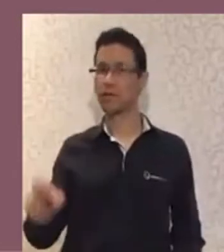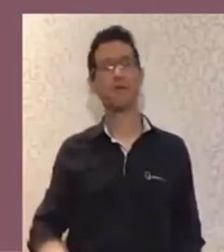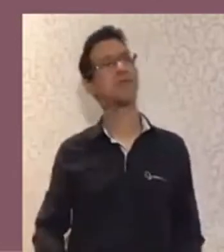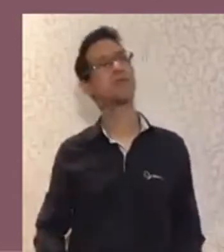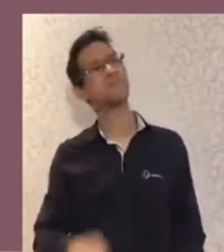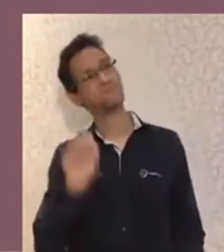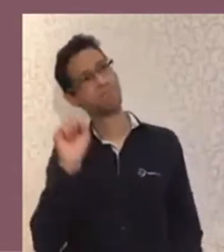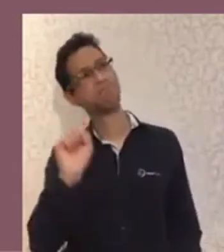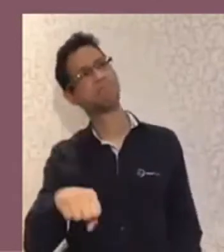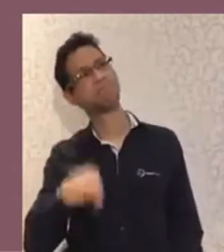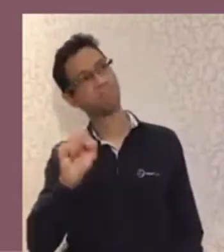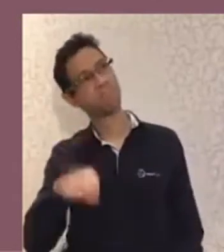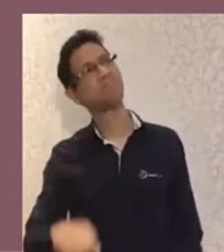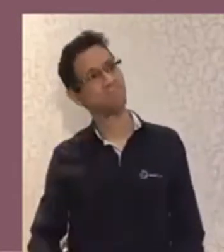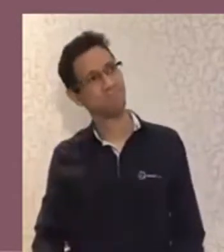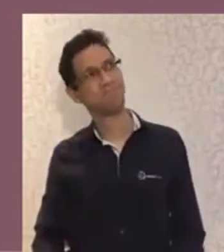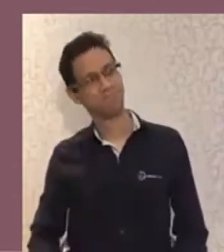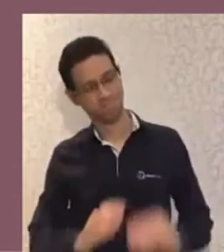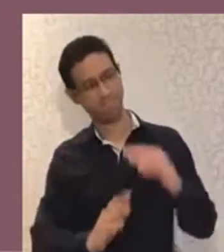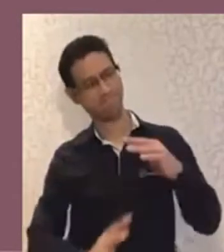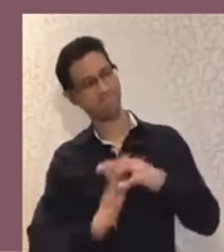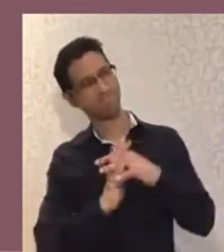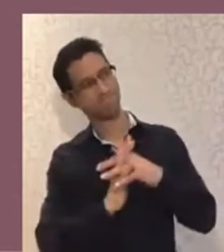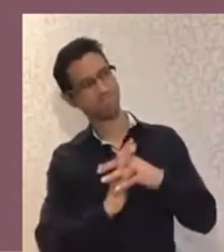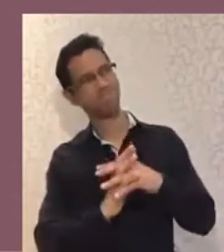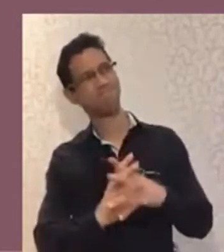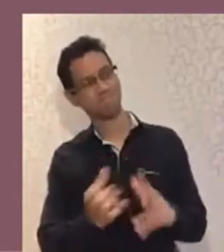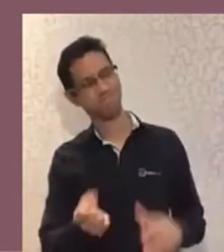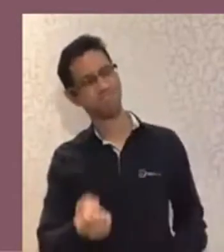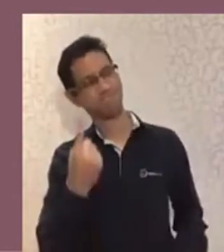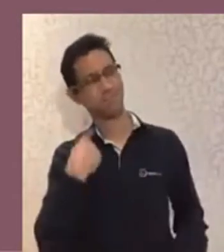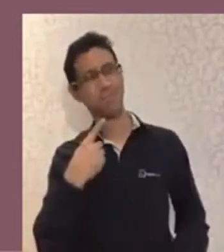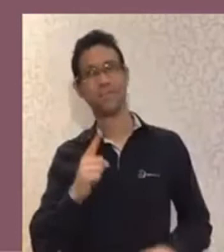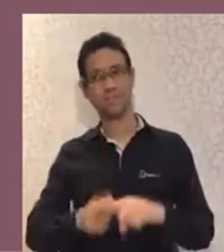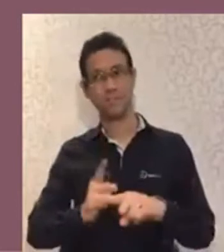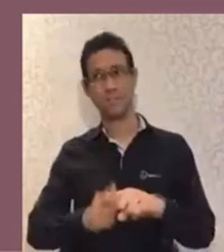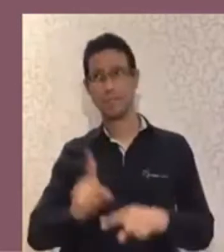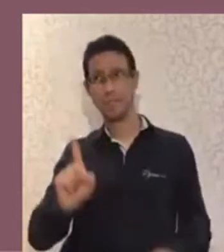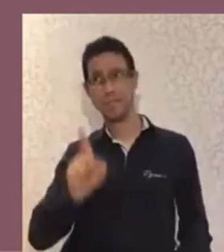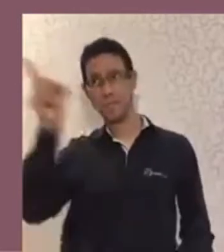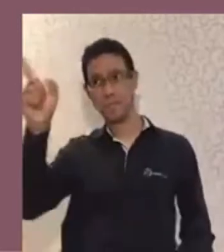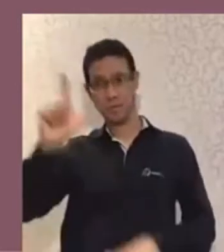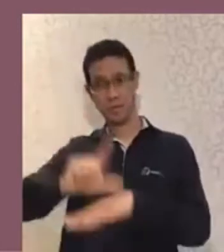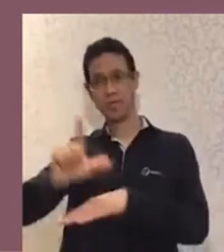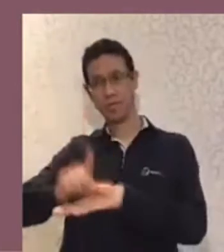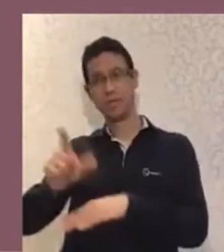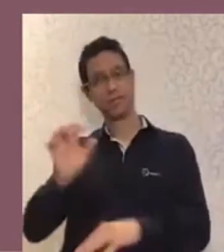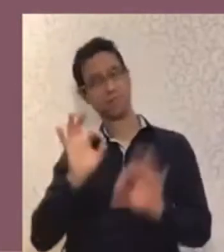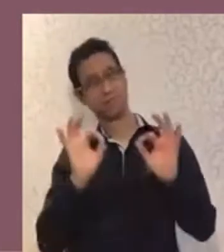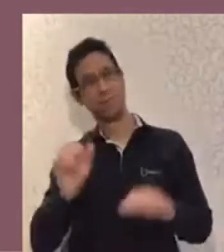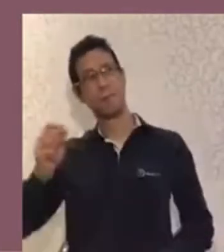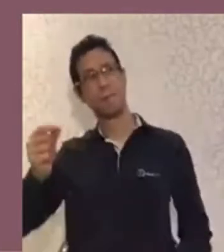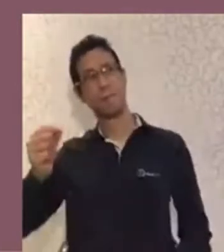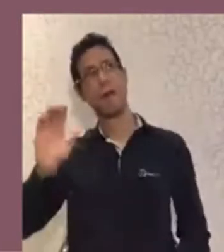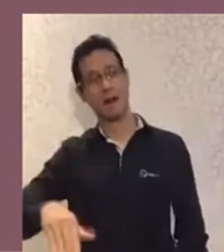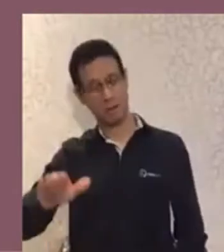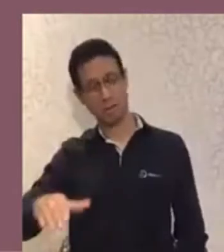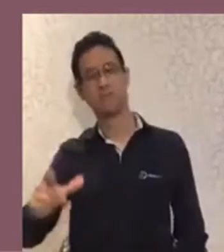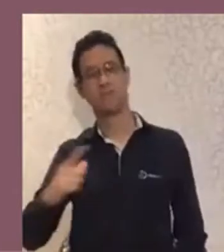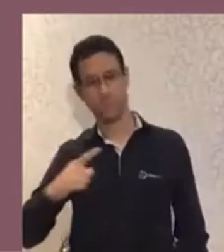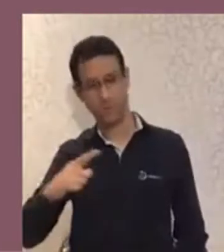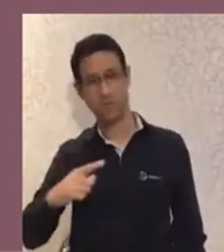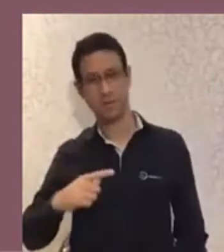o que estão pedindo, porque na loja lá adiante é bem mais barato o mesmo produto. Vejam